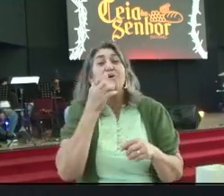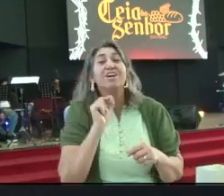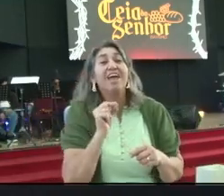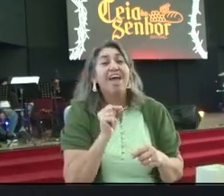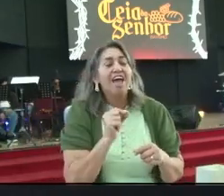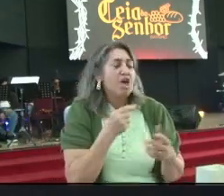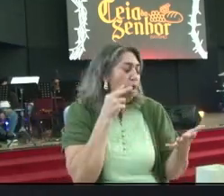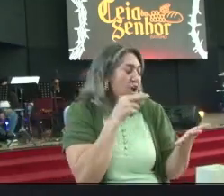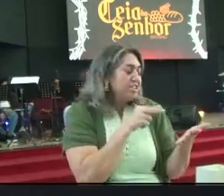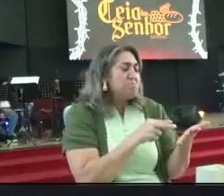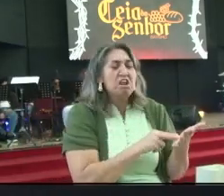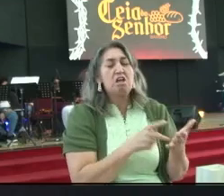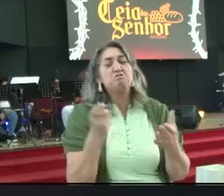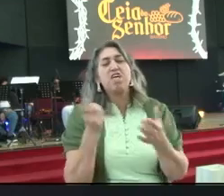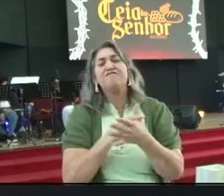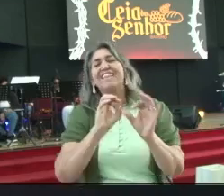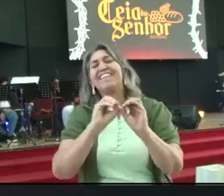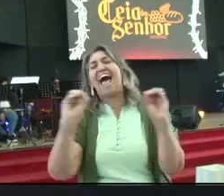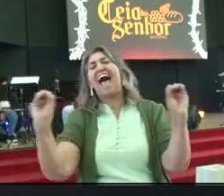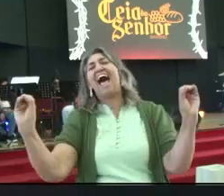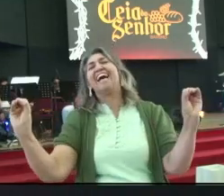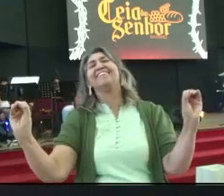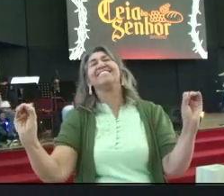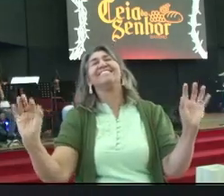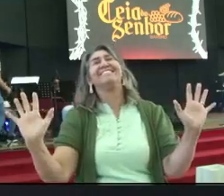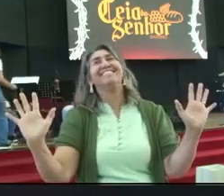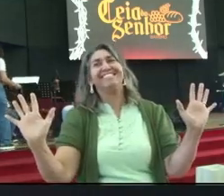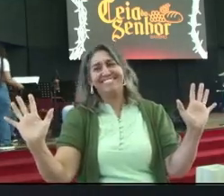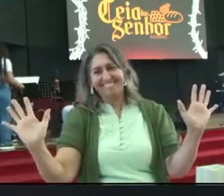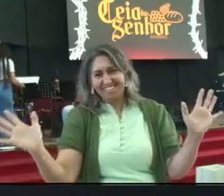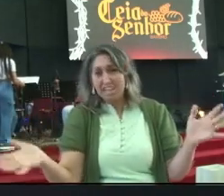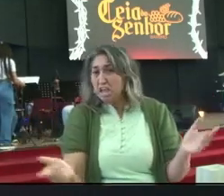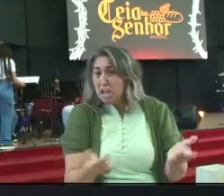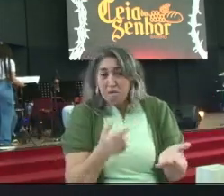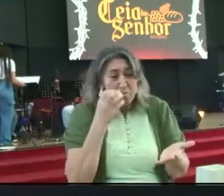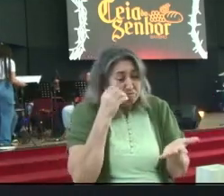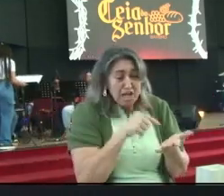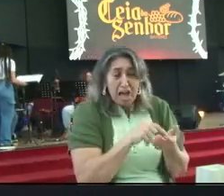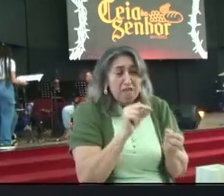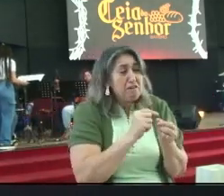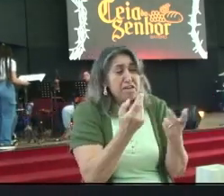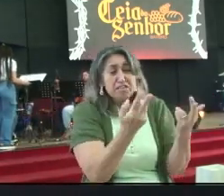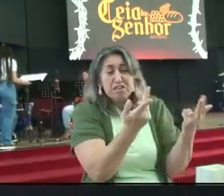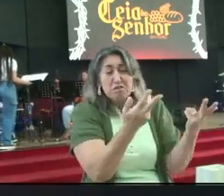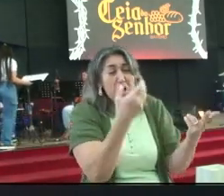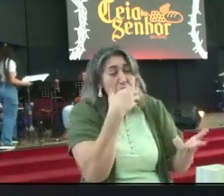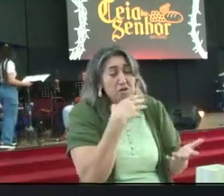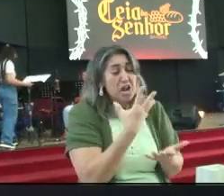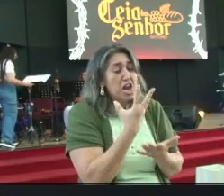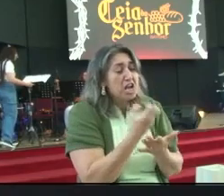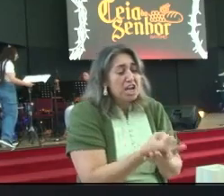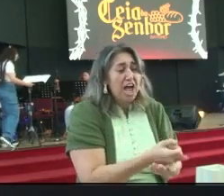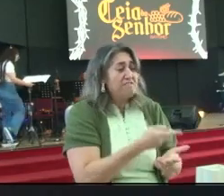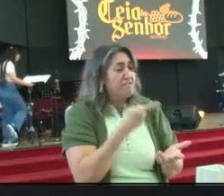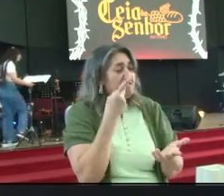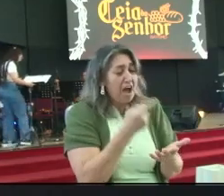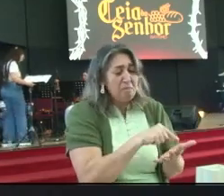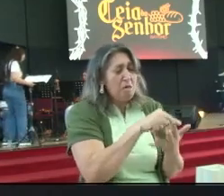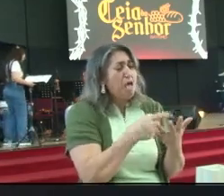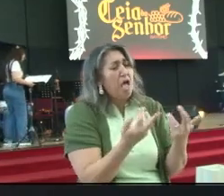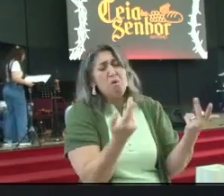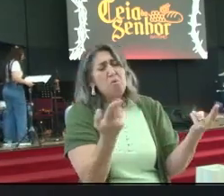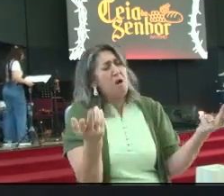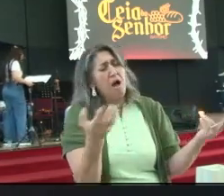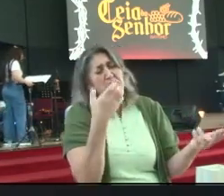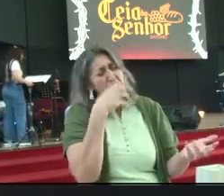Olha aqui. E faz a mesma coisa que esse tal da iPhone aí. Ele grava, ele fala, ele escuta, ele